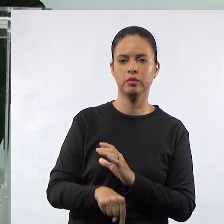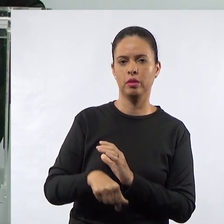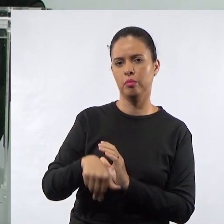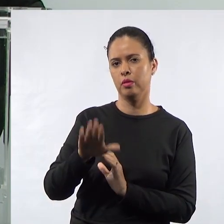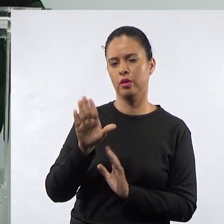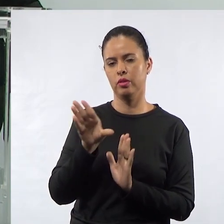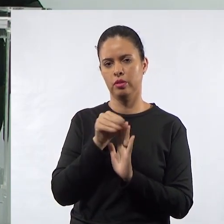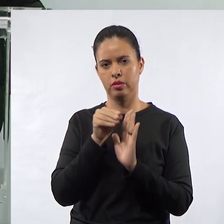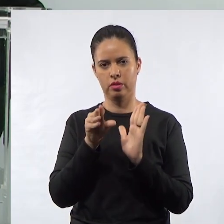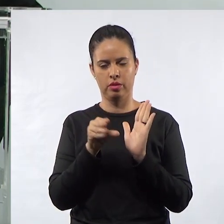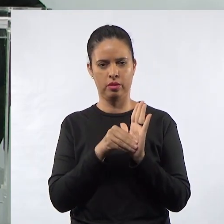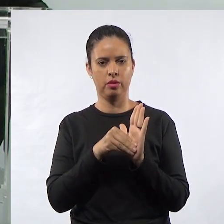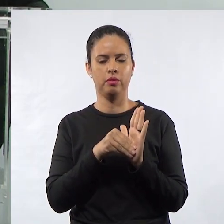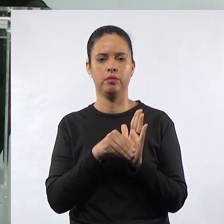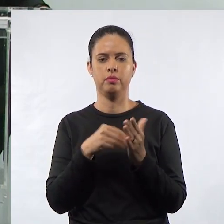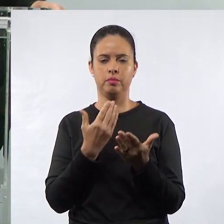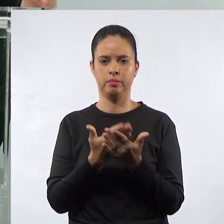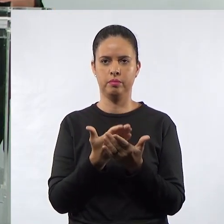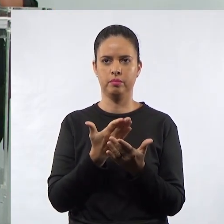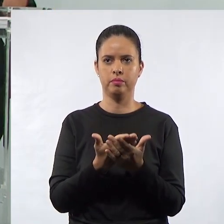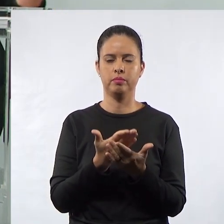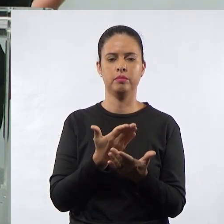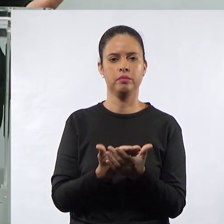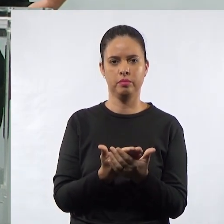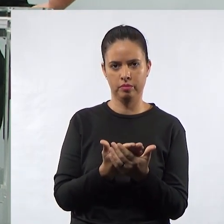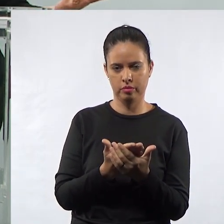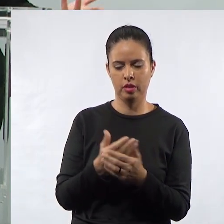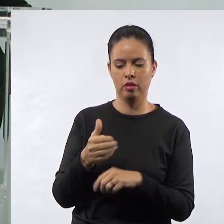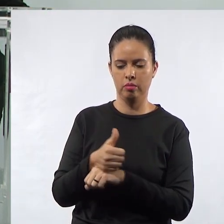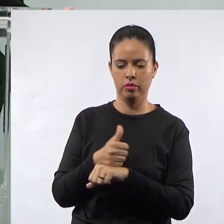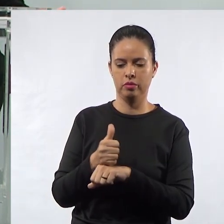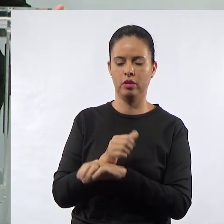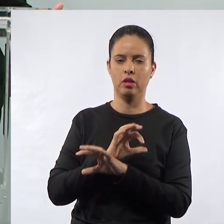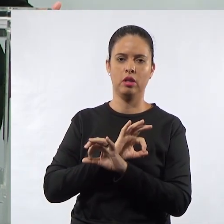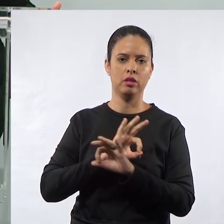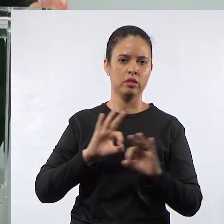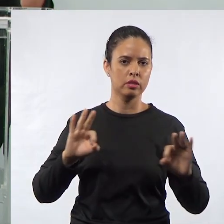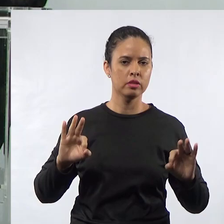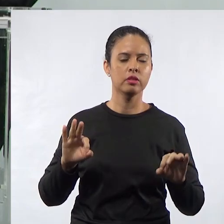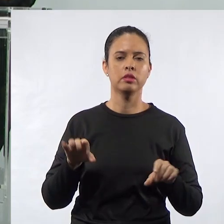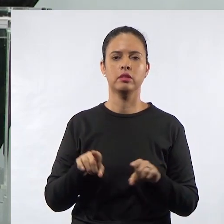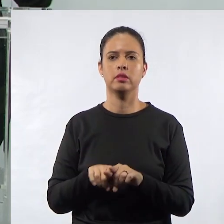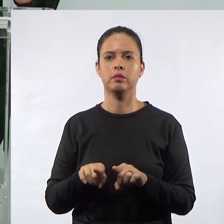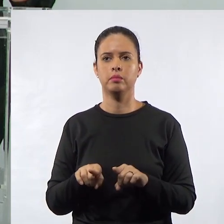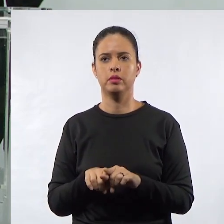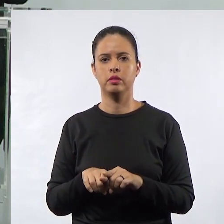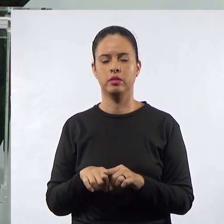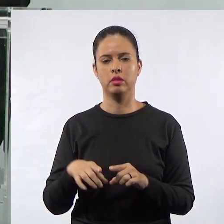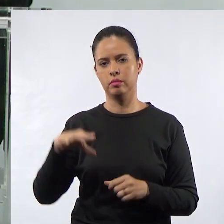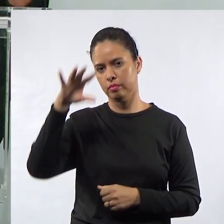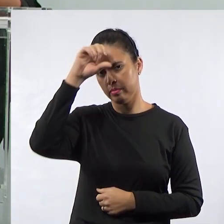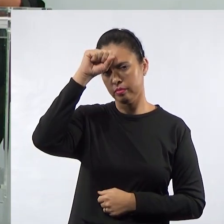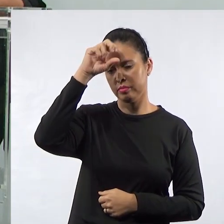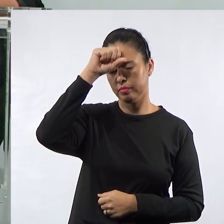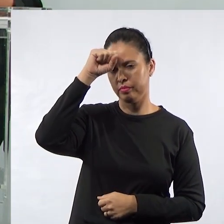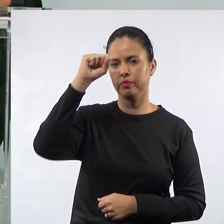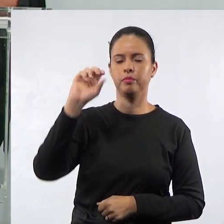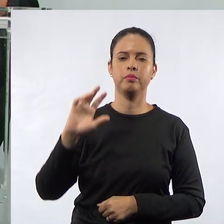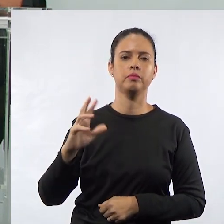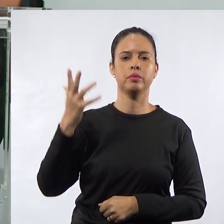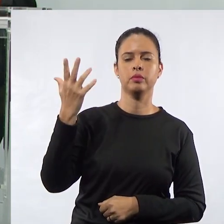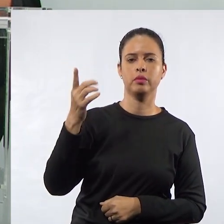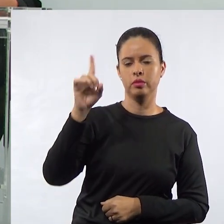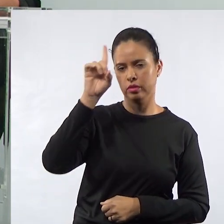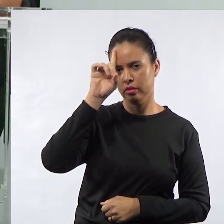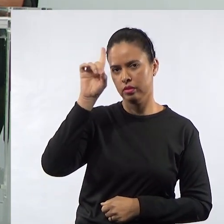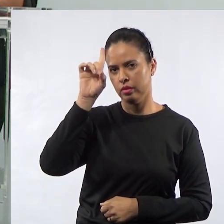aprofundar muito mais aí nos nossos conteúdos para ser um gestor comercial de excelência, inclusive tá aí aprendendo aí para uma